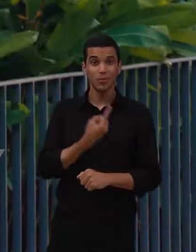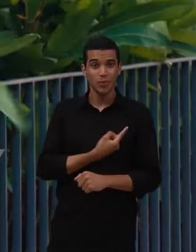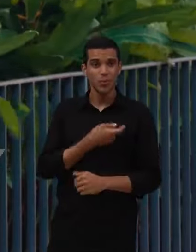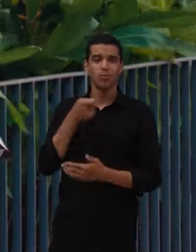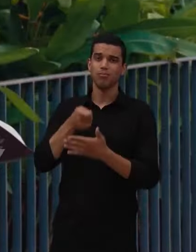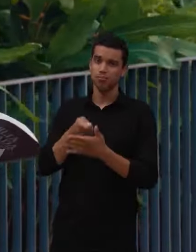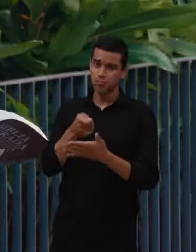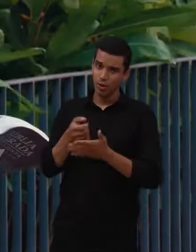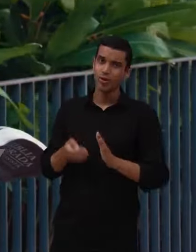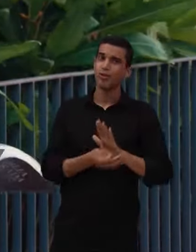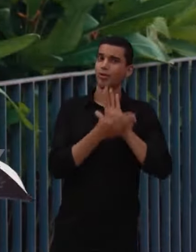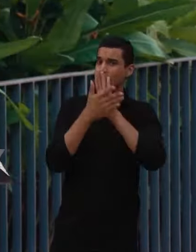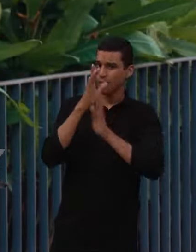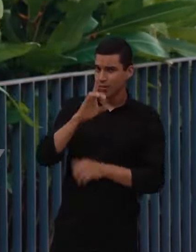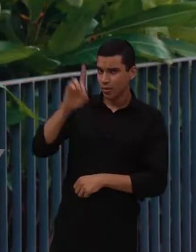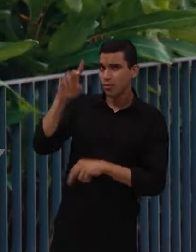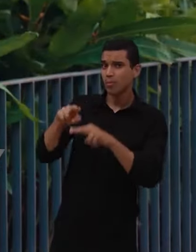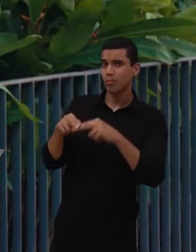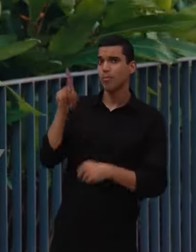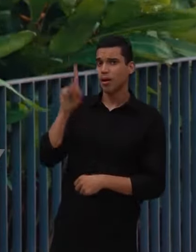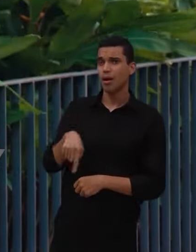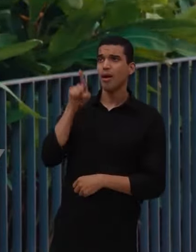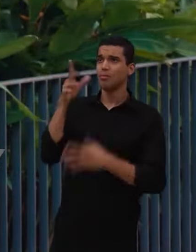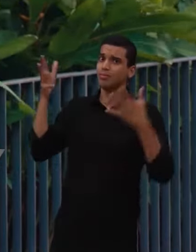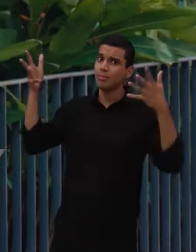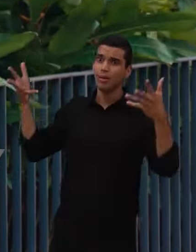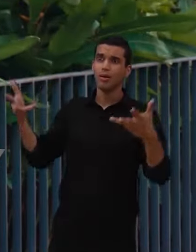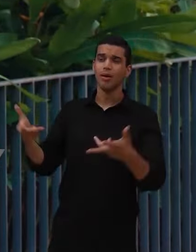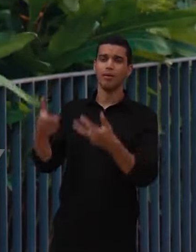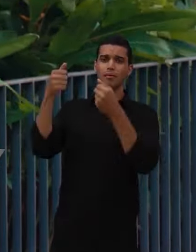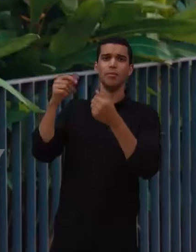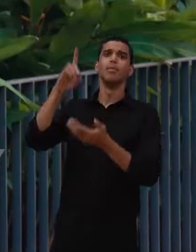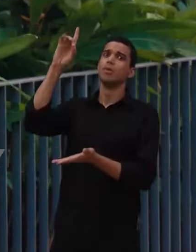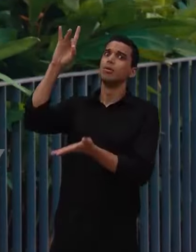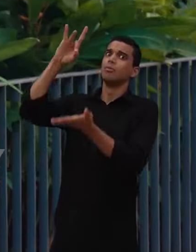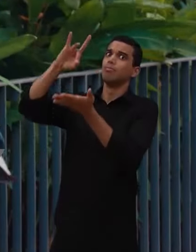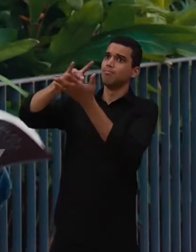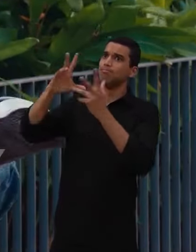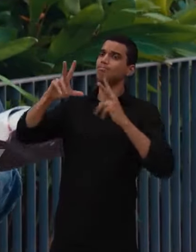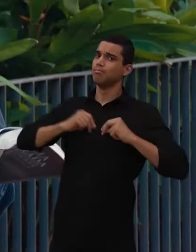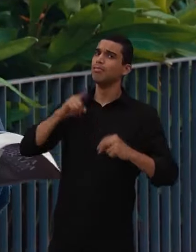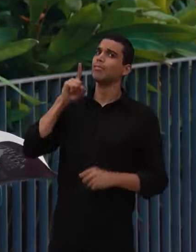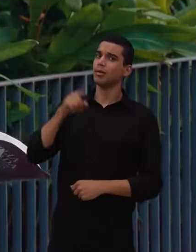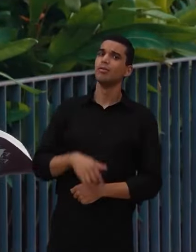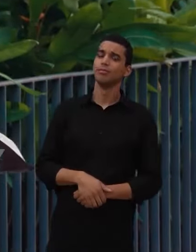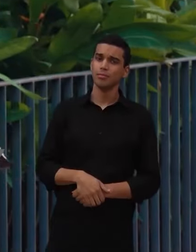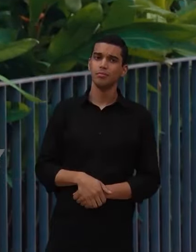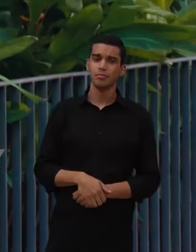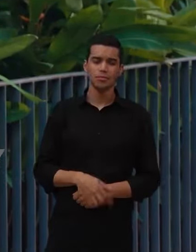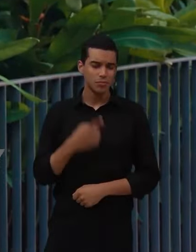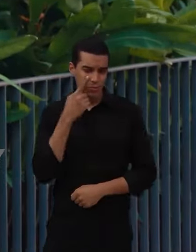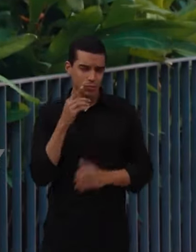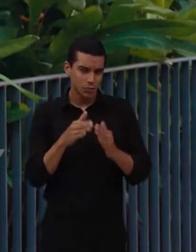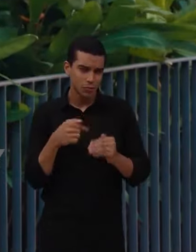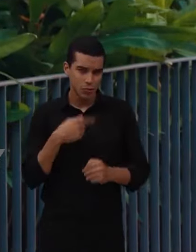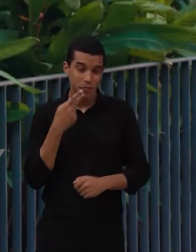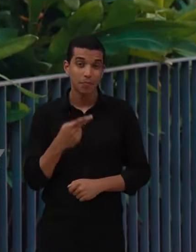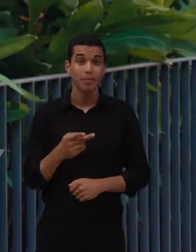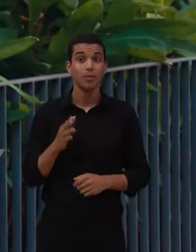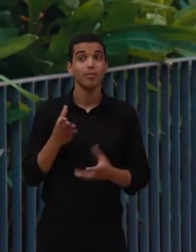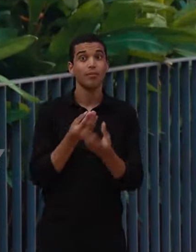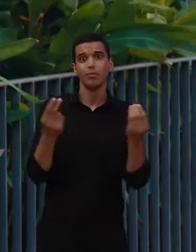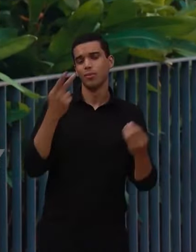é merecedor. Permita-me abrir um parênteses aqui, tantas pessoas queria ter a sua